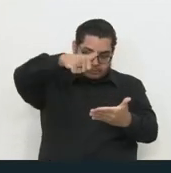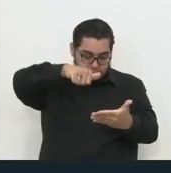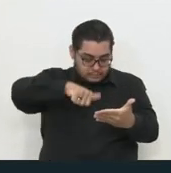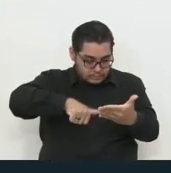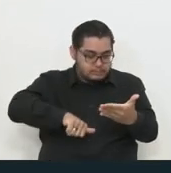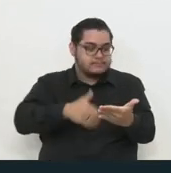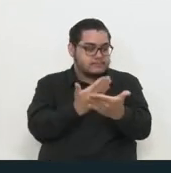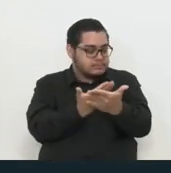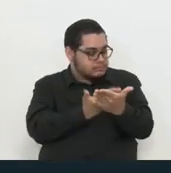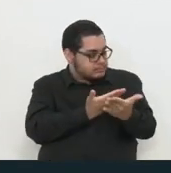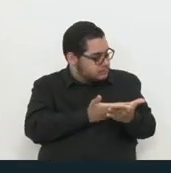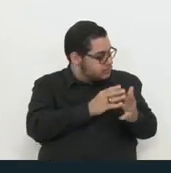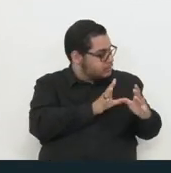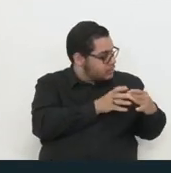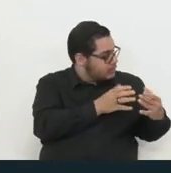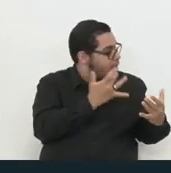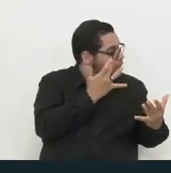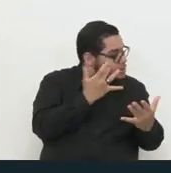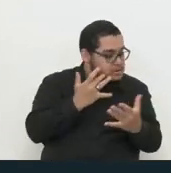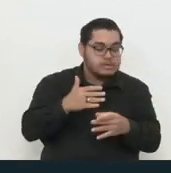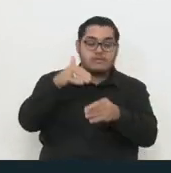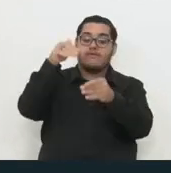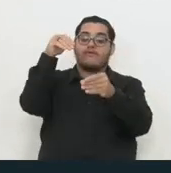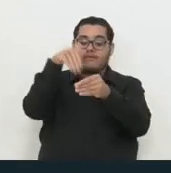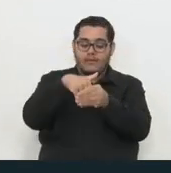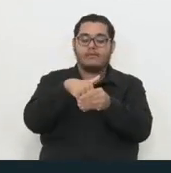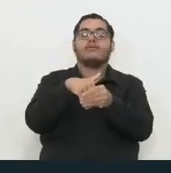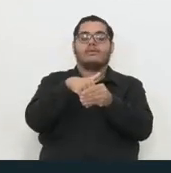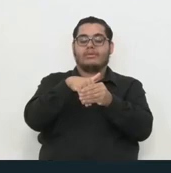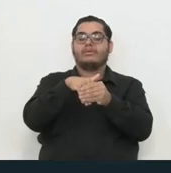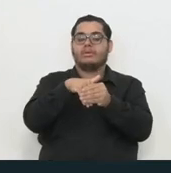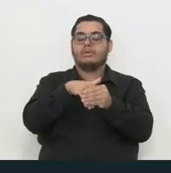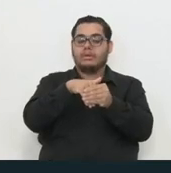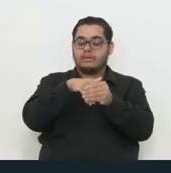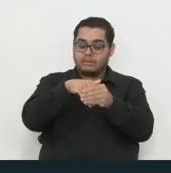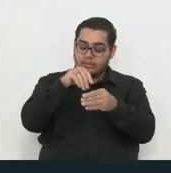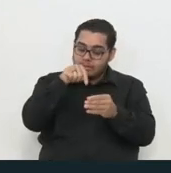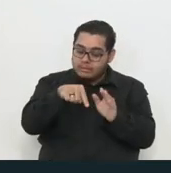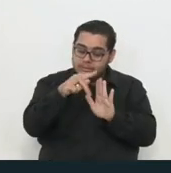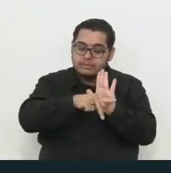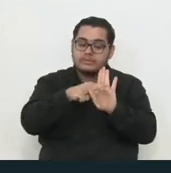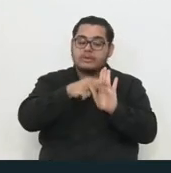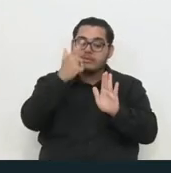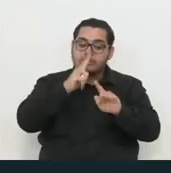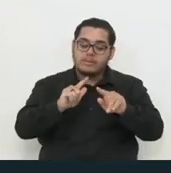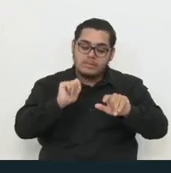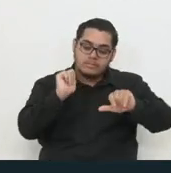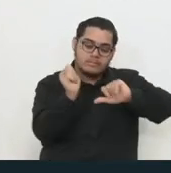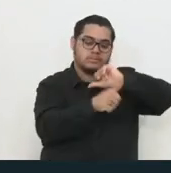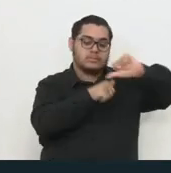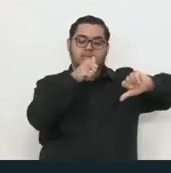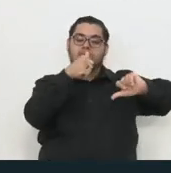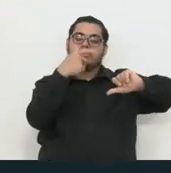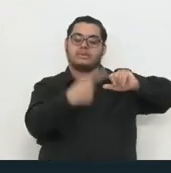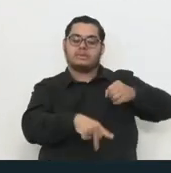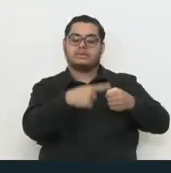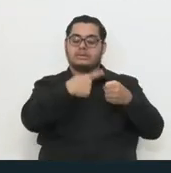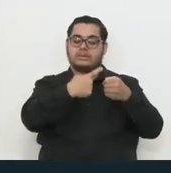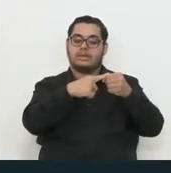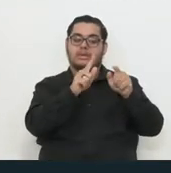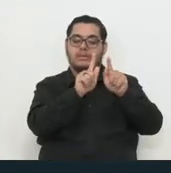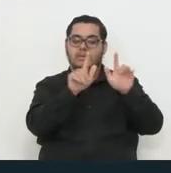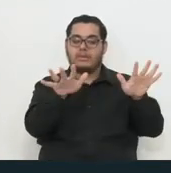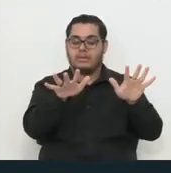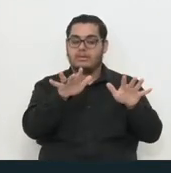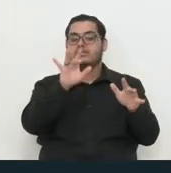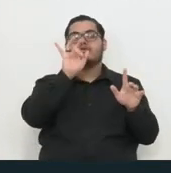comissões e ser votado Como eu disse muitos fazem a diferença para nossa cidade independente Mesmo que não seja só